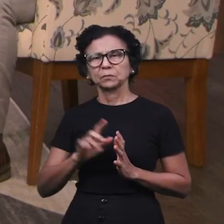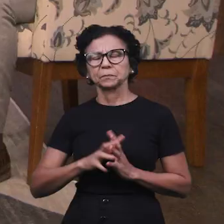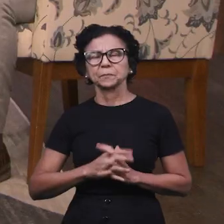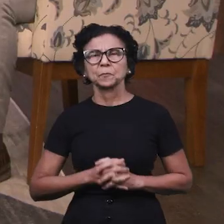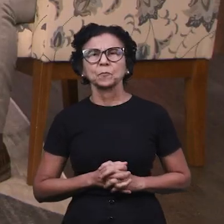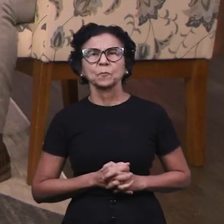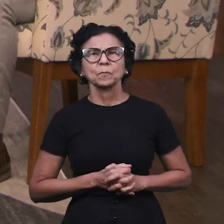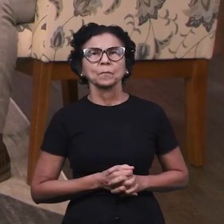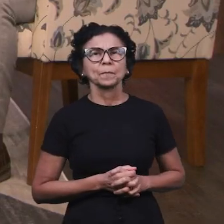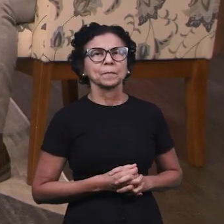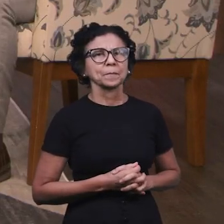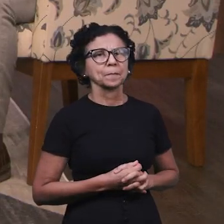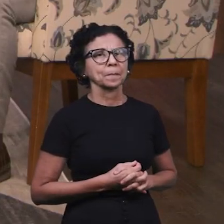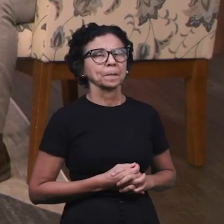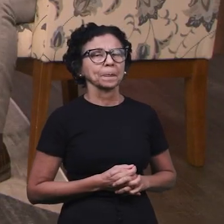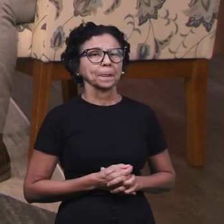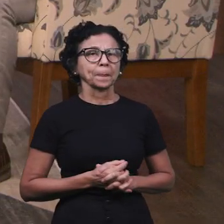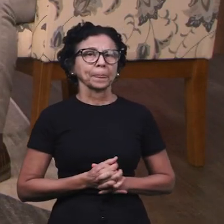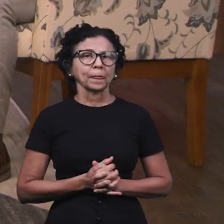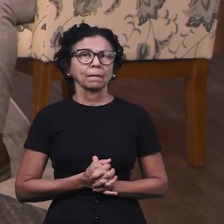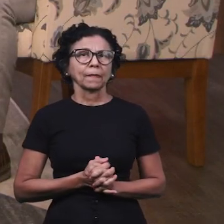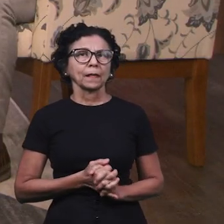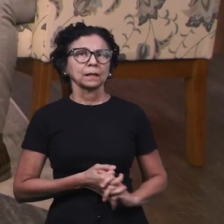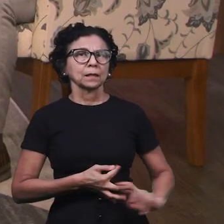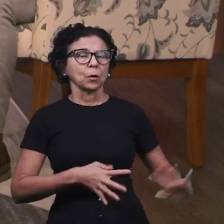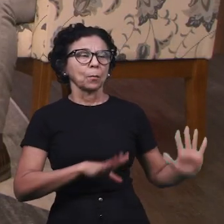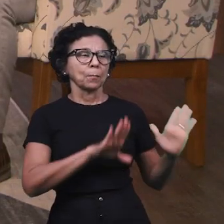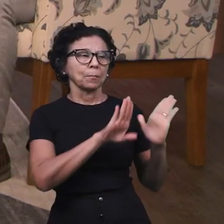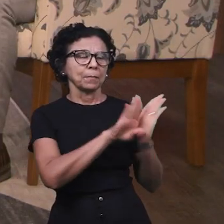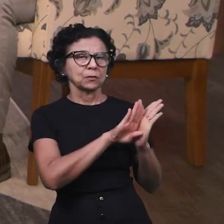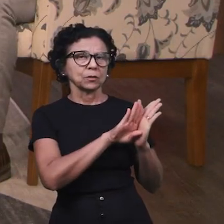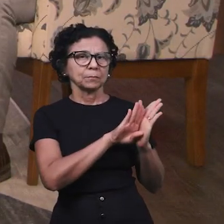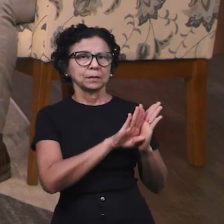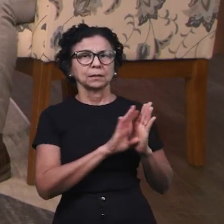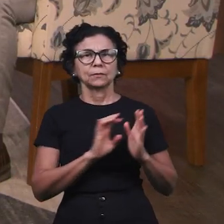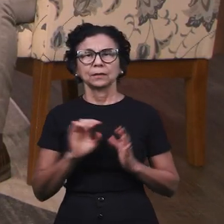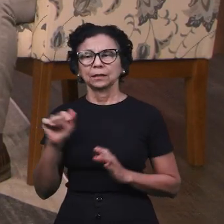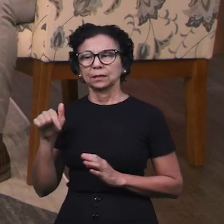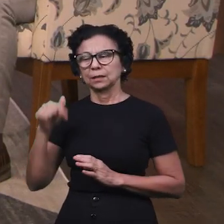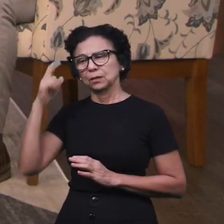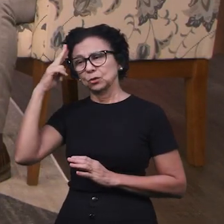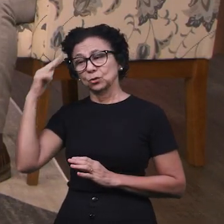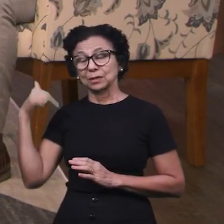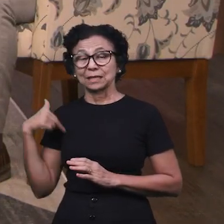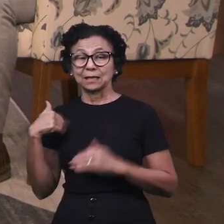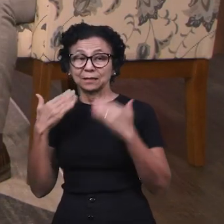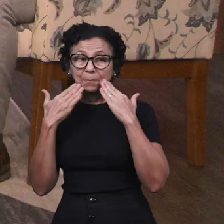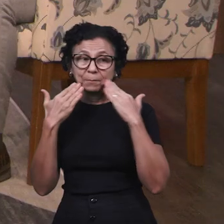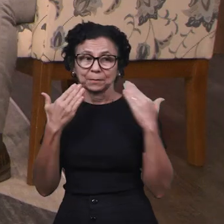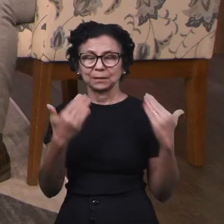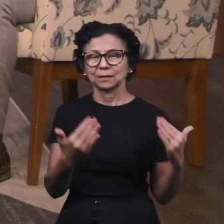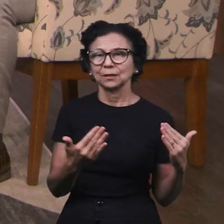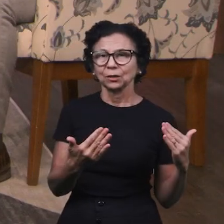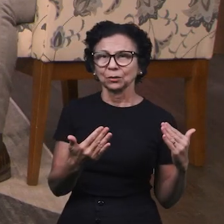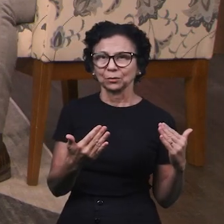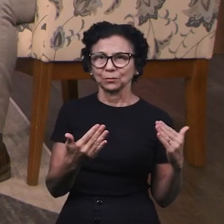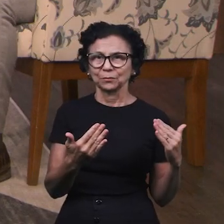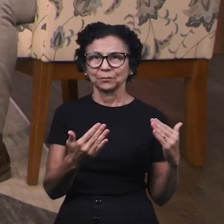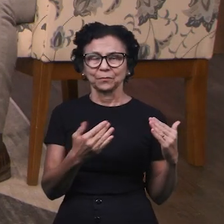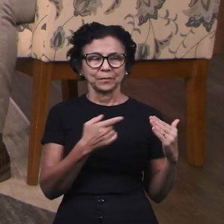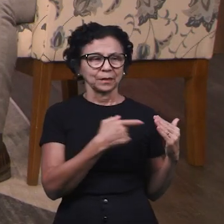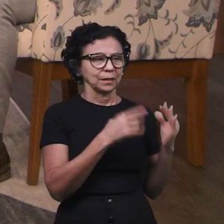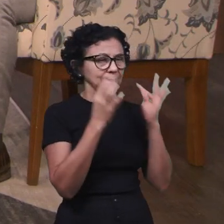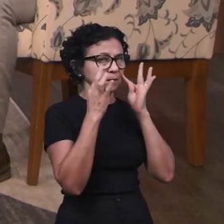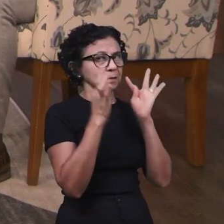Benjamim que José se revelou. Ou seja, o Espírito Santo é aquele Exatamente. que sela esse encontro,